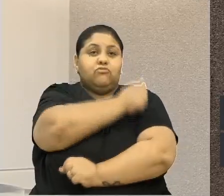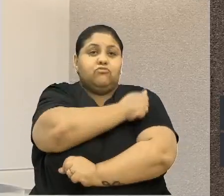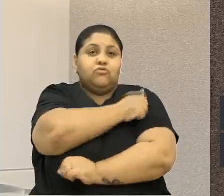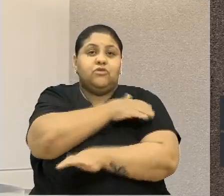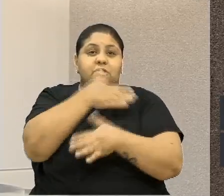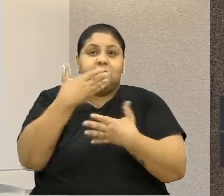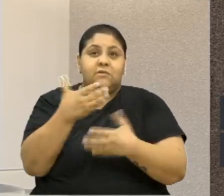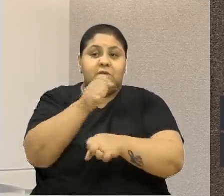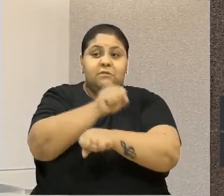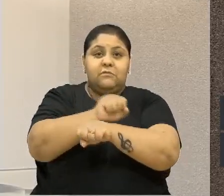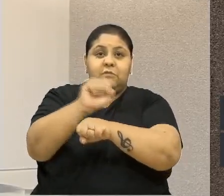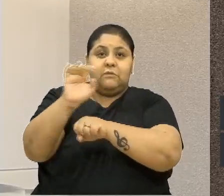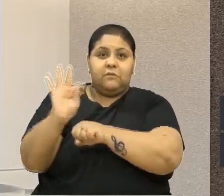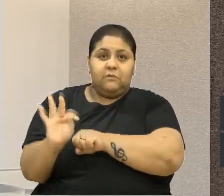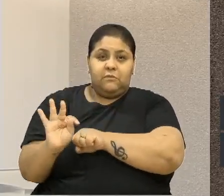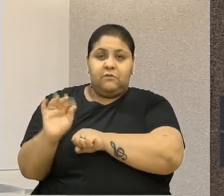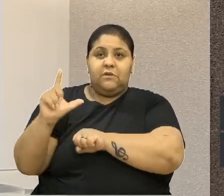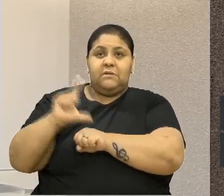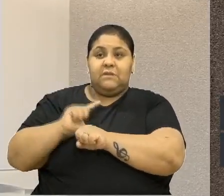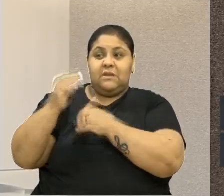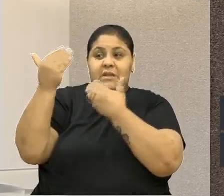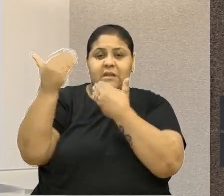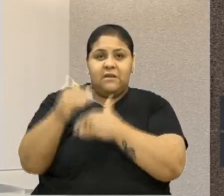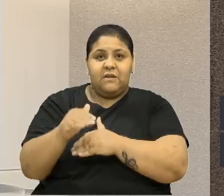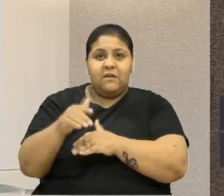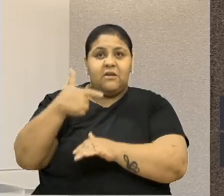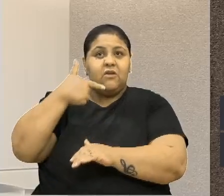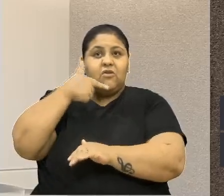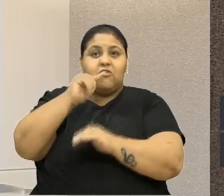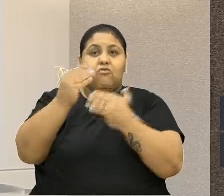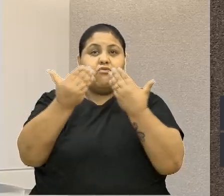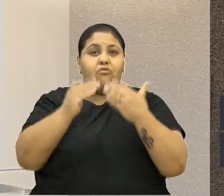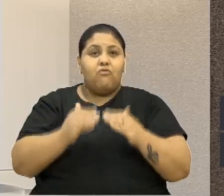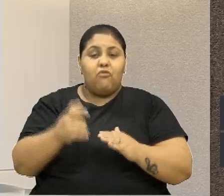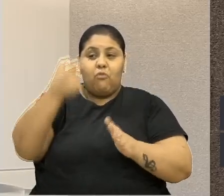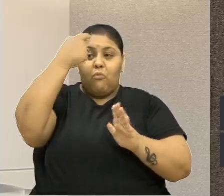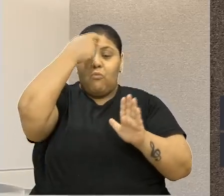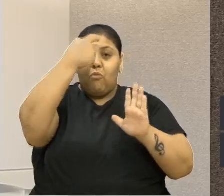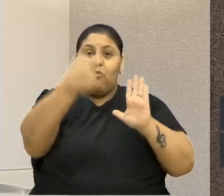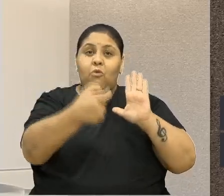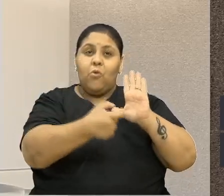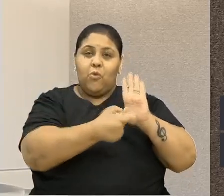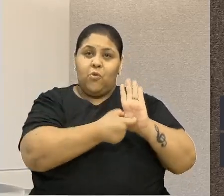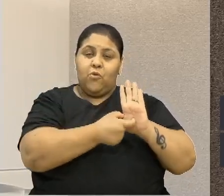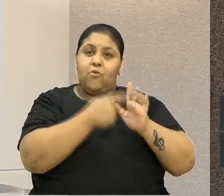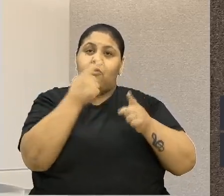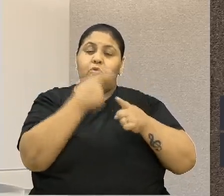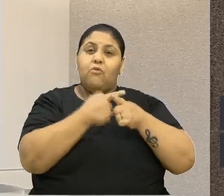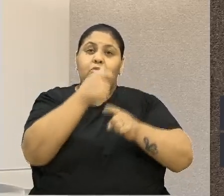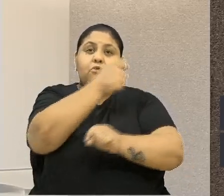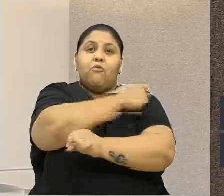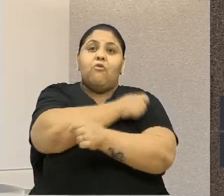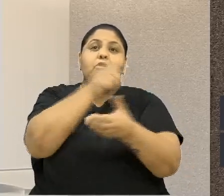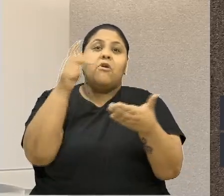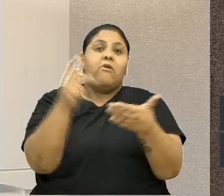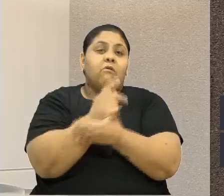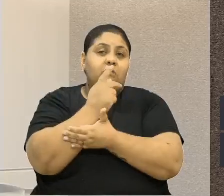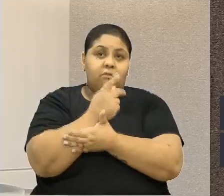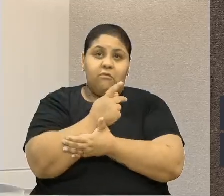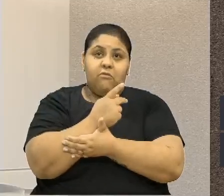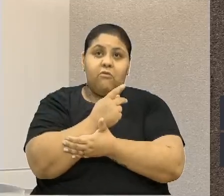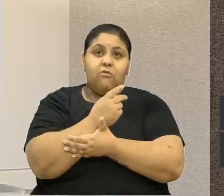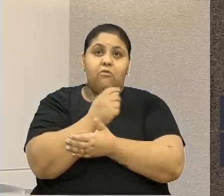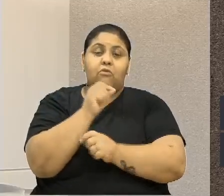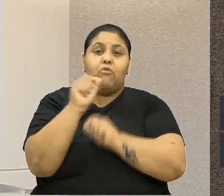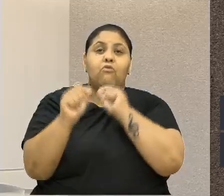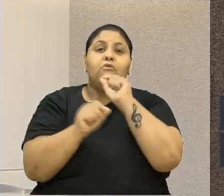essa startup, quando tem a prova, ela consegue avaliar por inteligência artificial por que o aluno errou a questão e onde é que está